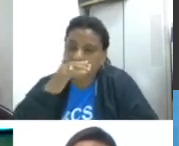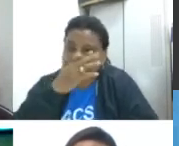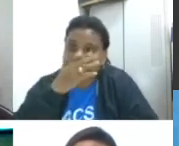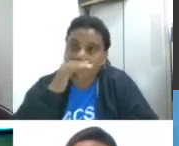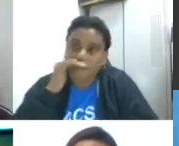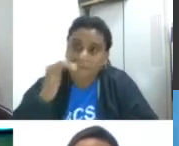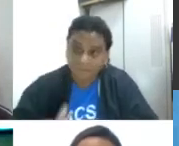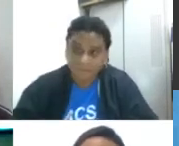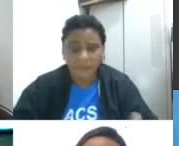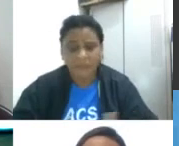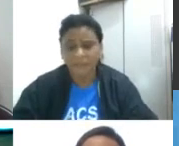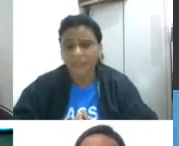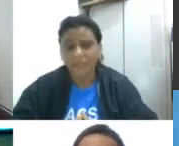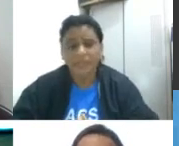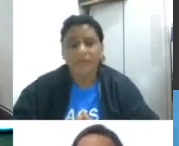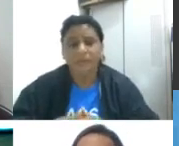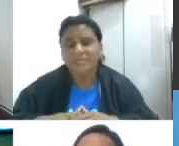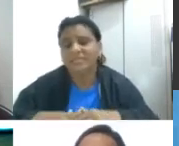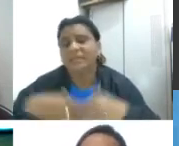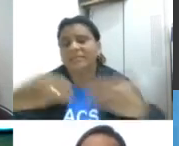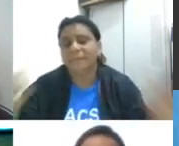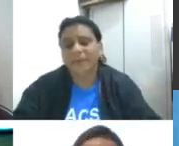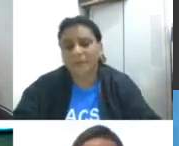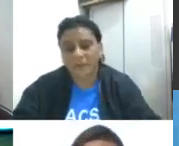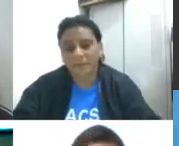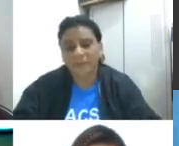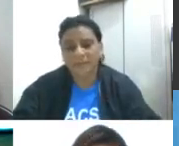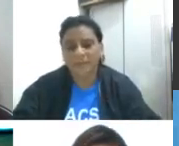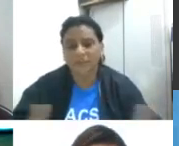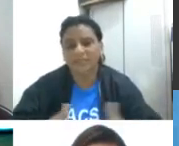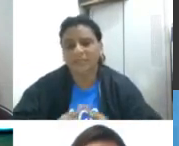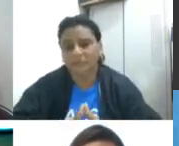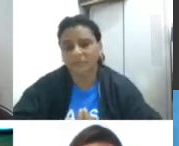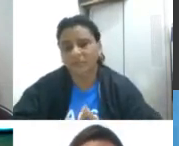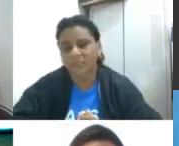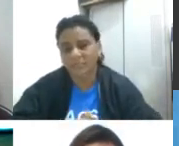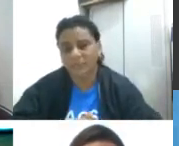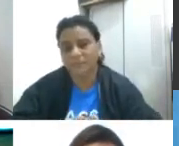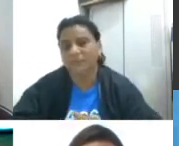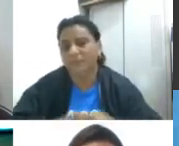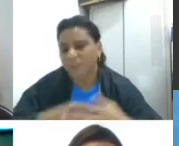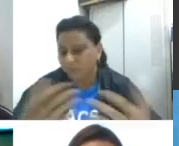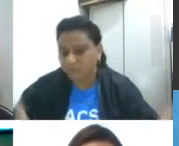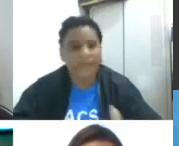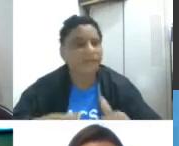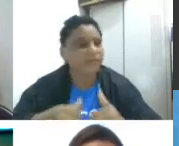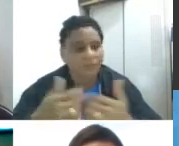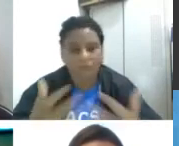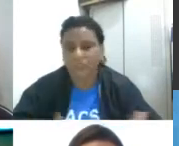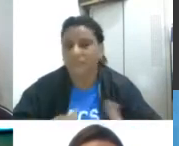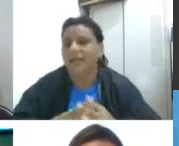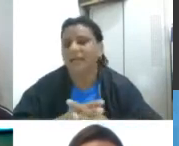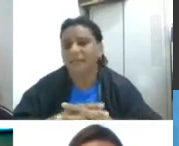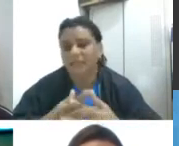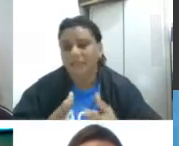Ana Carolina falou de uma incidência maior da doença no município no bairro na